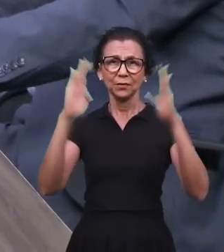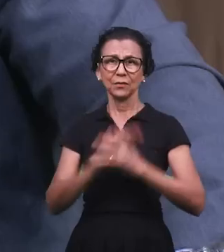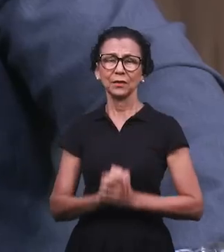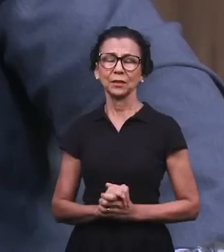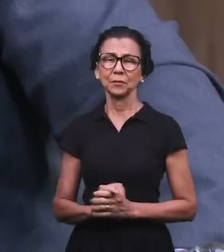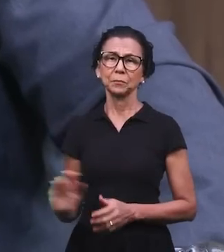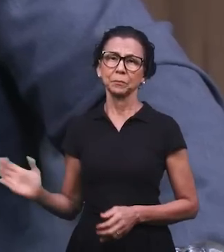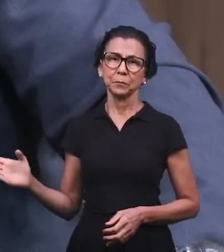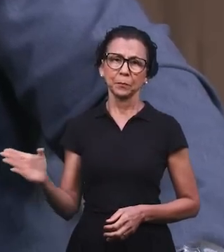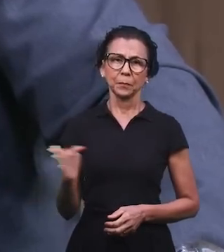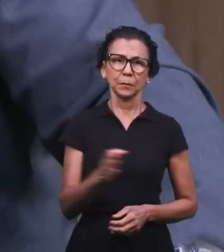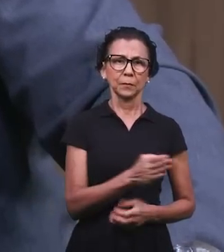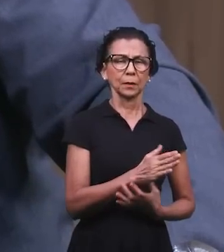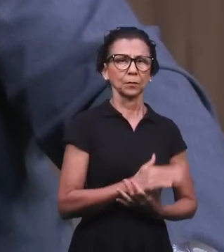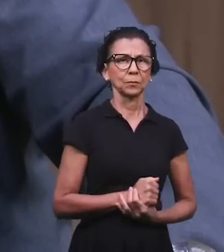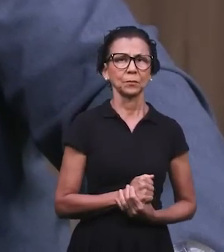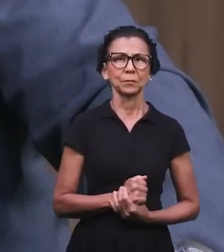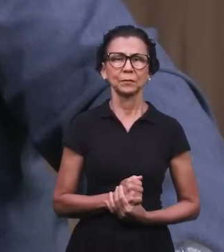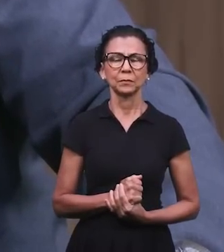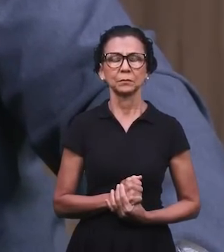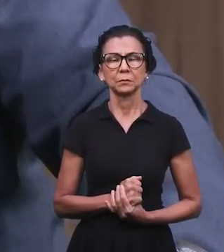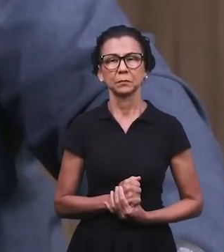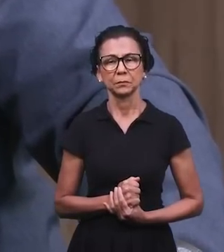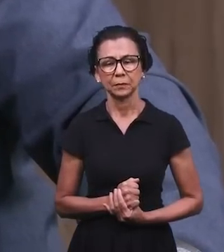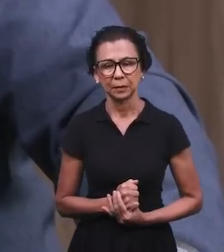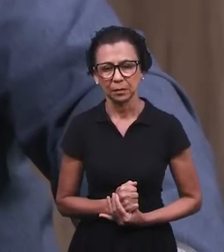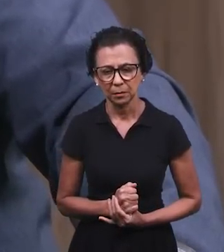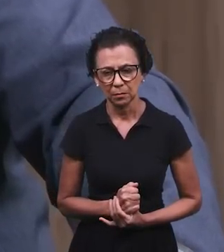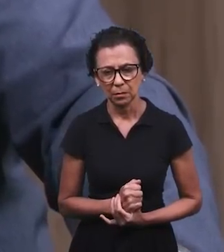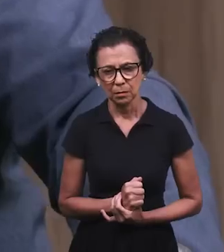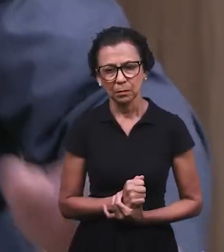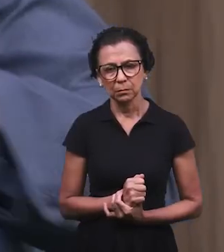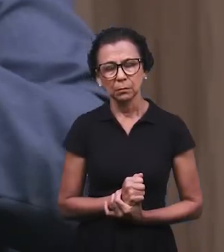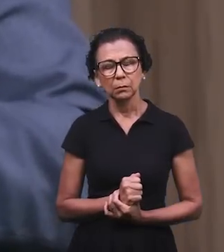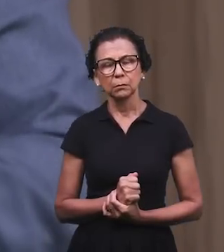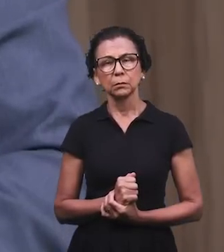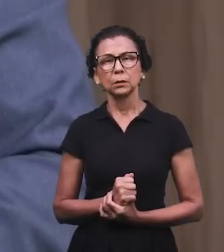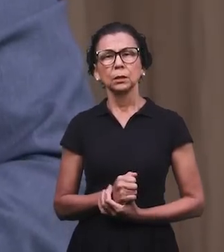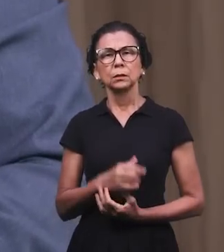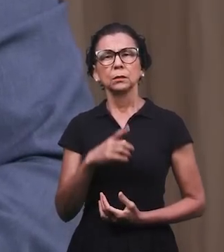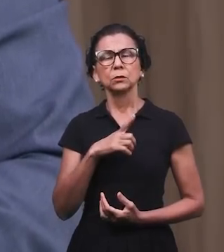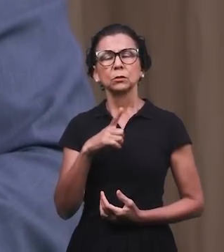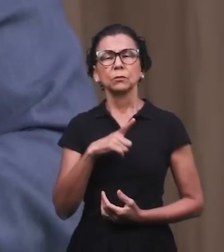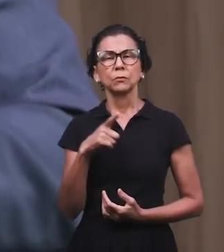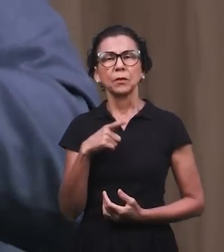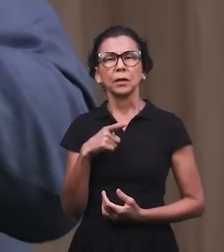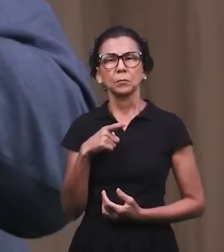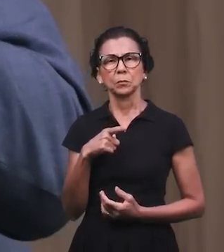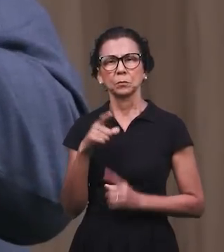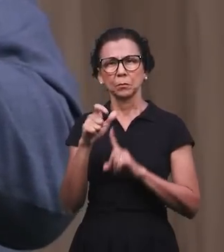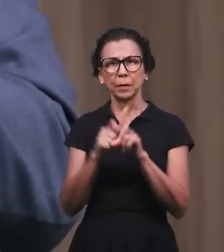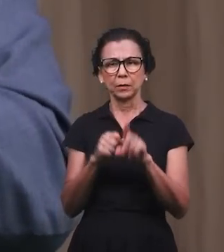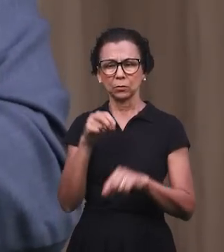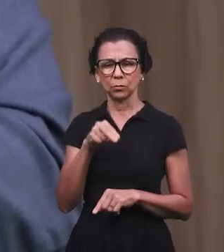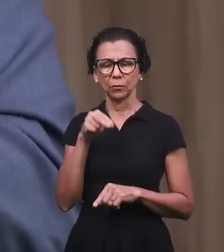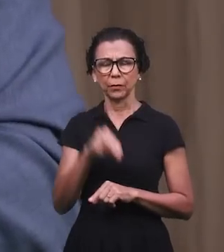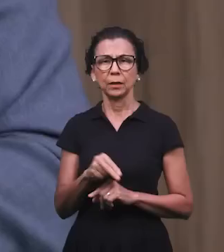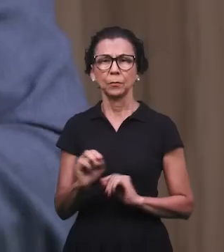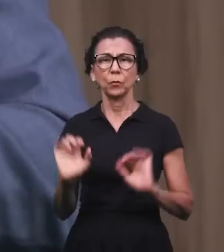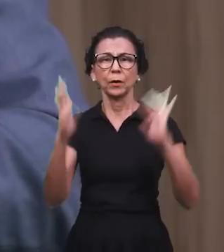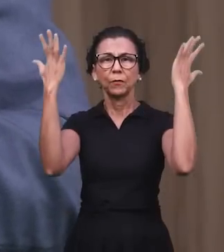nós, como igreja, nós estávamos esperando? Fizemos tudo, ouvimos a voz do rei, a orientação, estamos